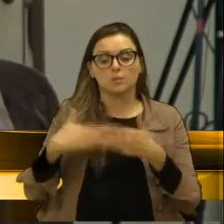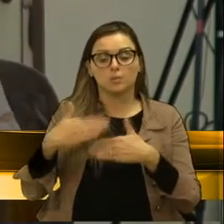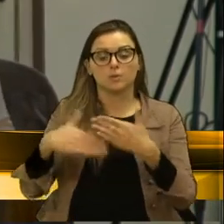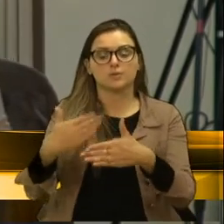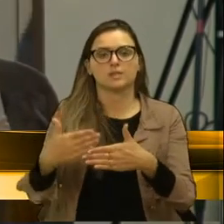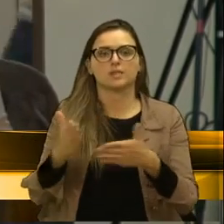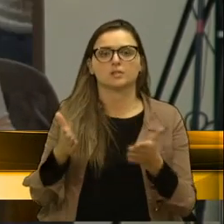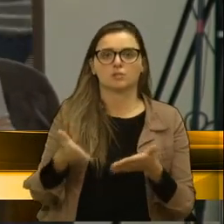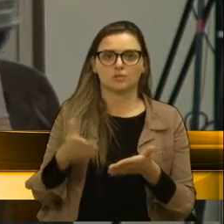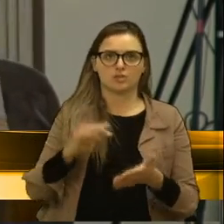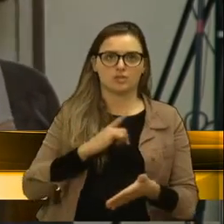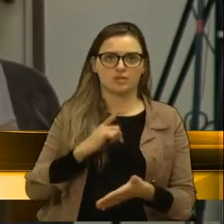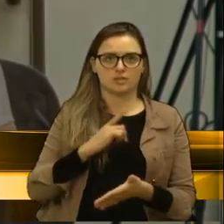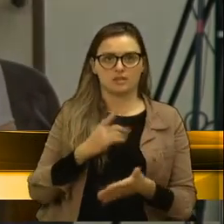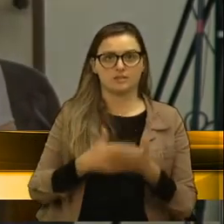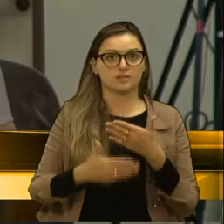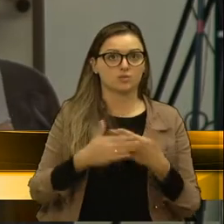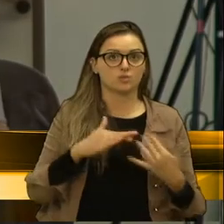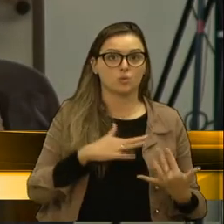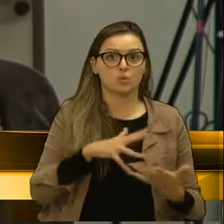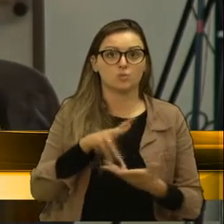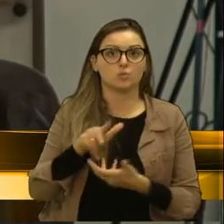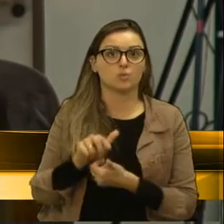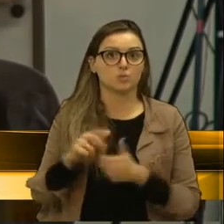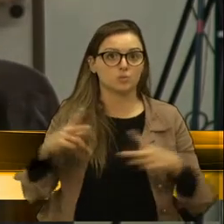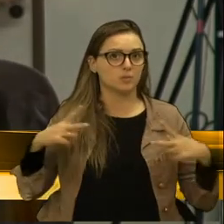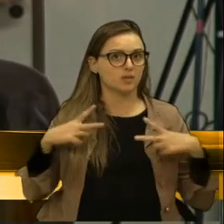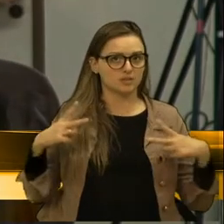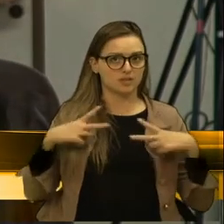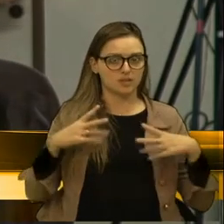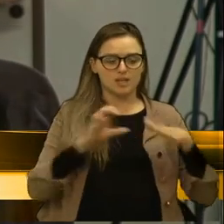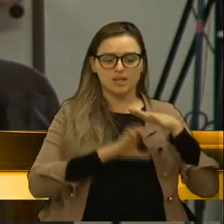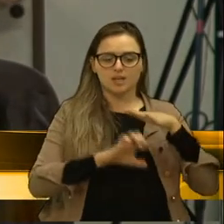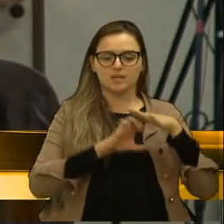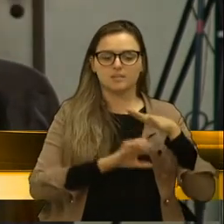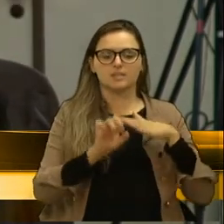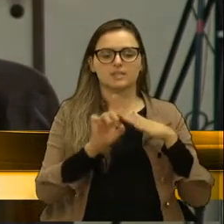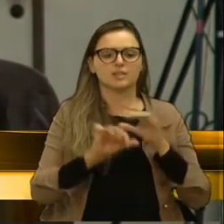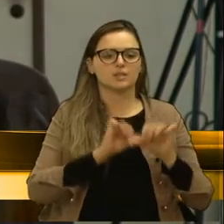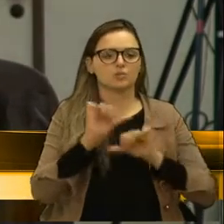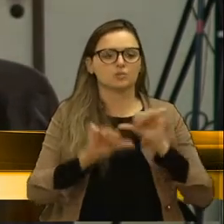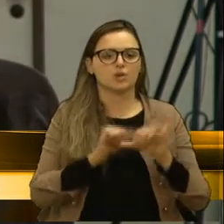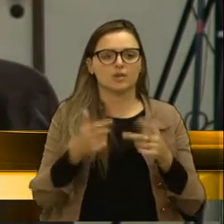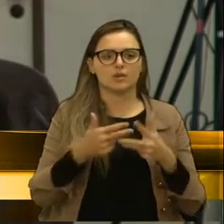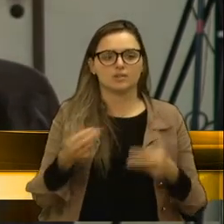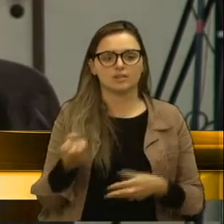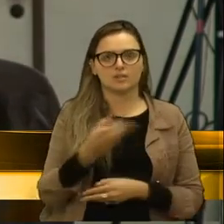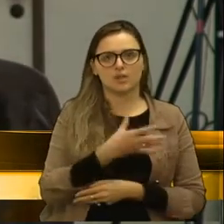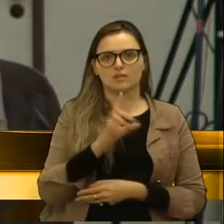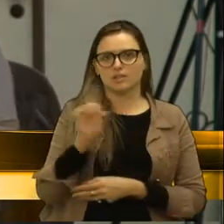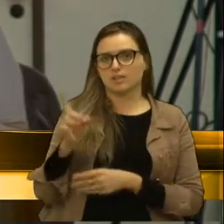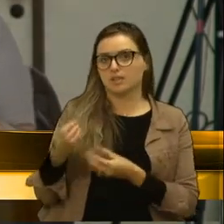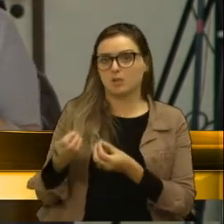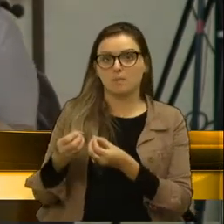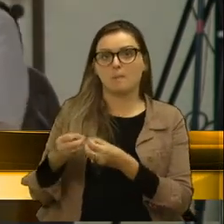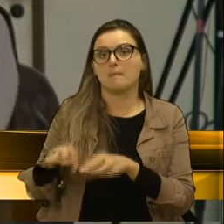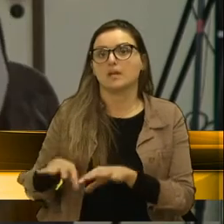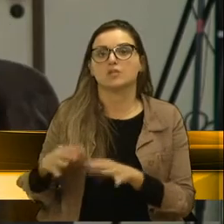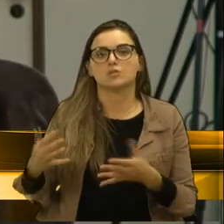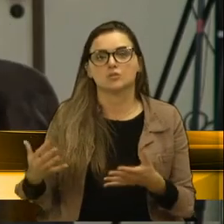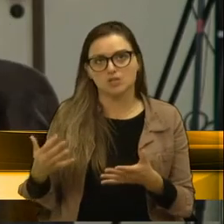já existe no mundo privado, e a empresa que não se moderniza, ela não prejudica